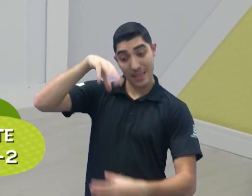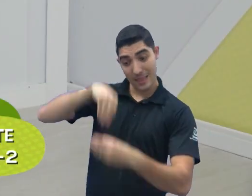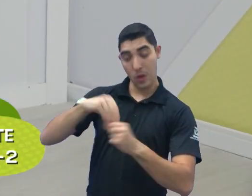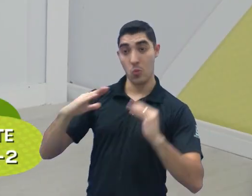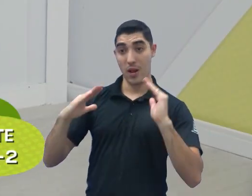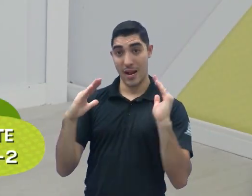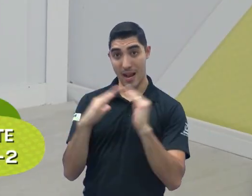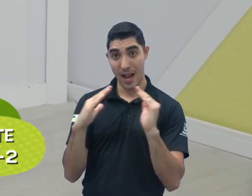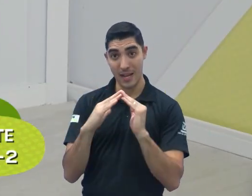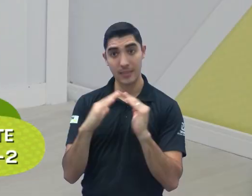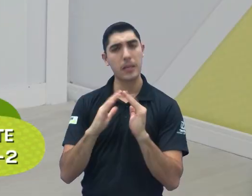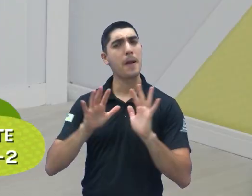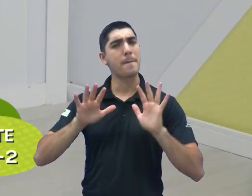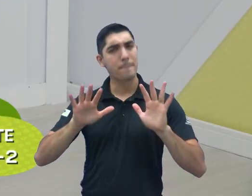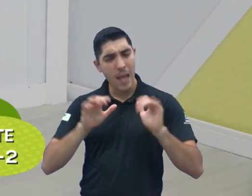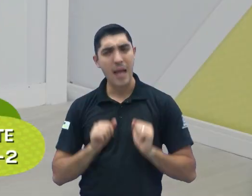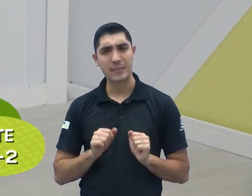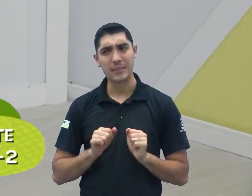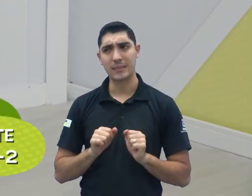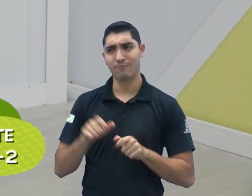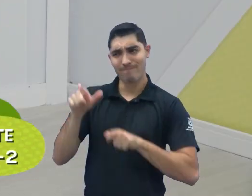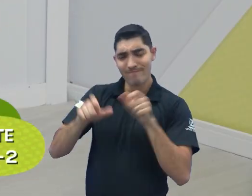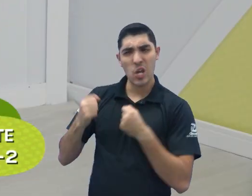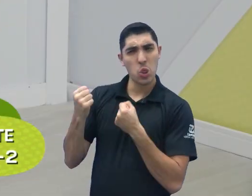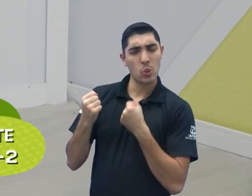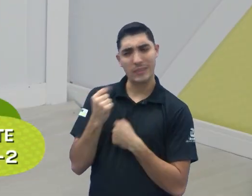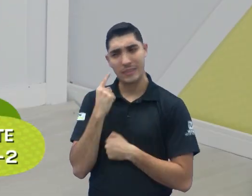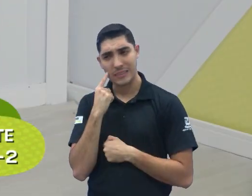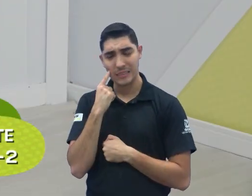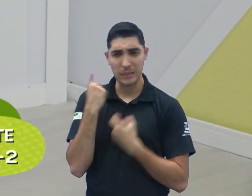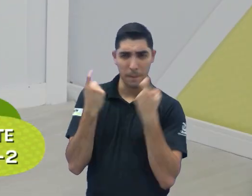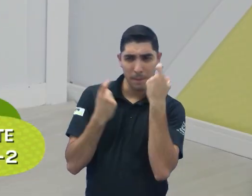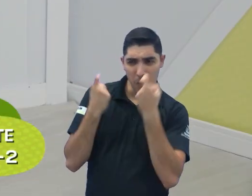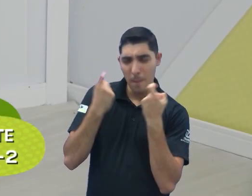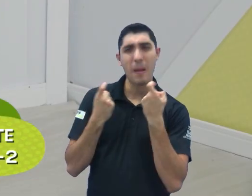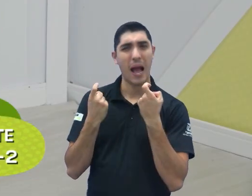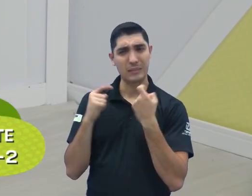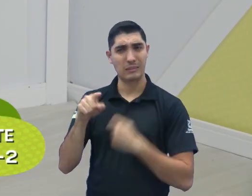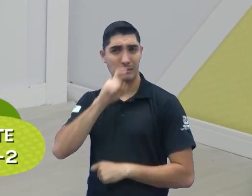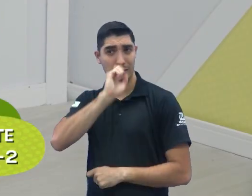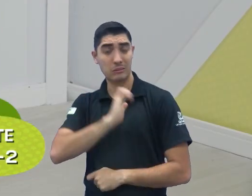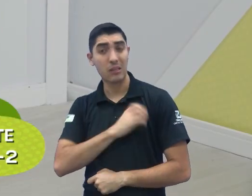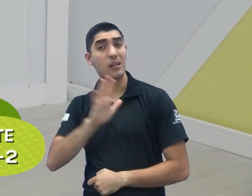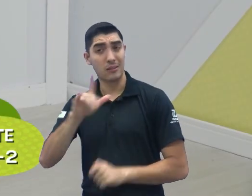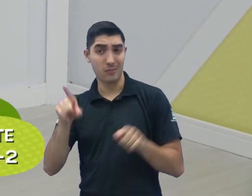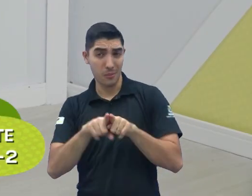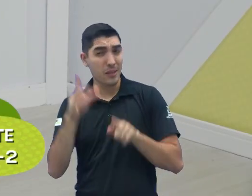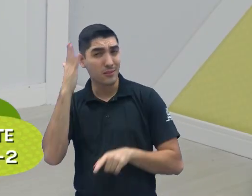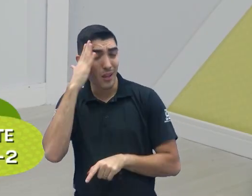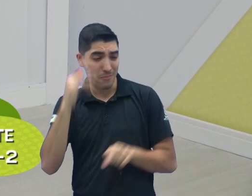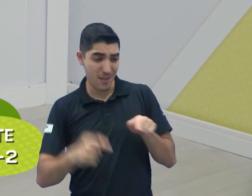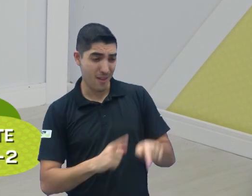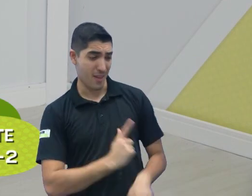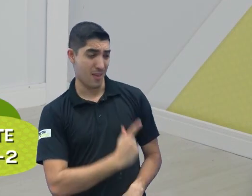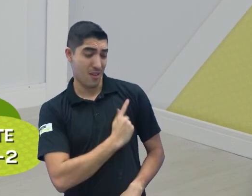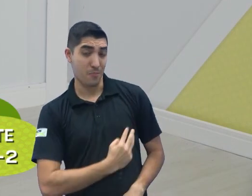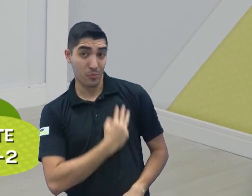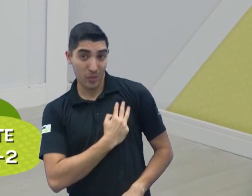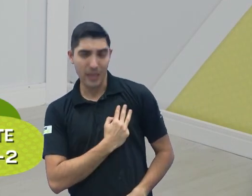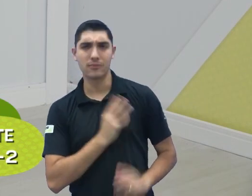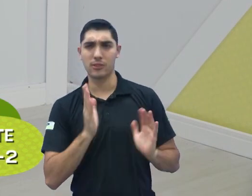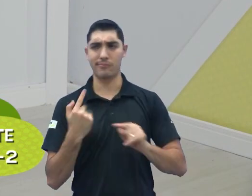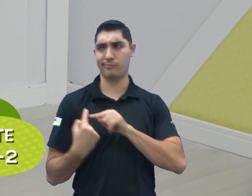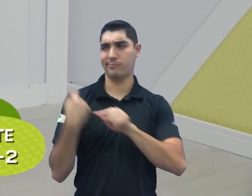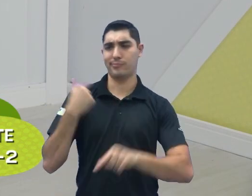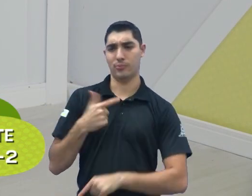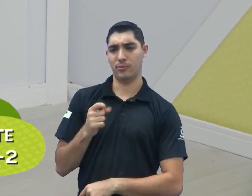aí meio preocupado com a apresentação do time. O adversário é um velho conhecido, se considerarmos aí de 2023 para cá, principalmente,